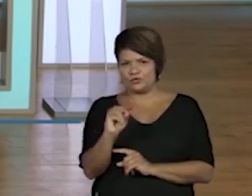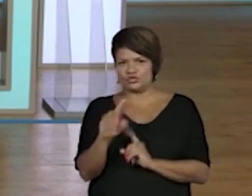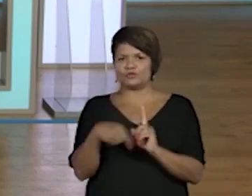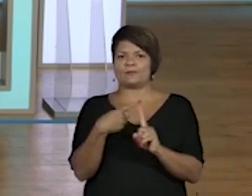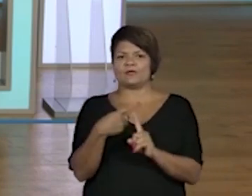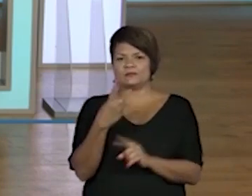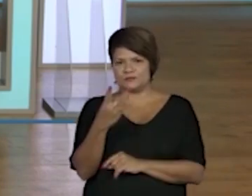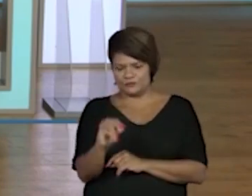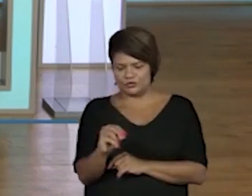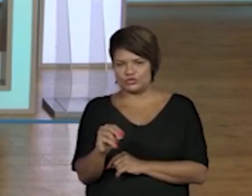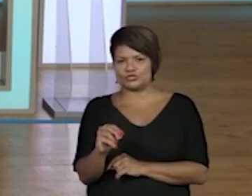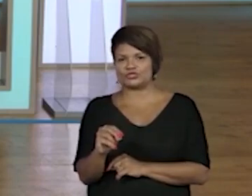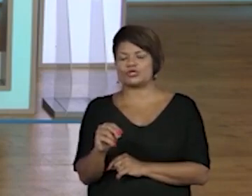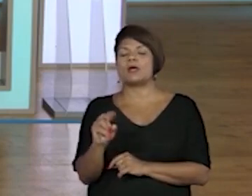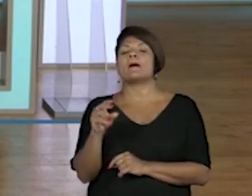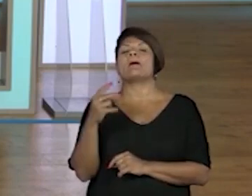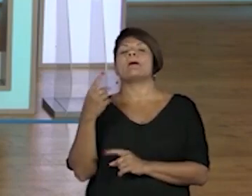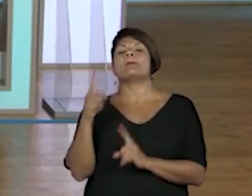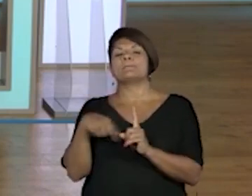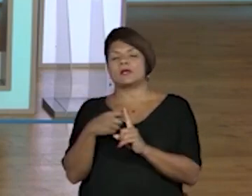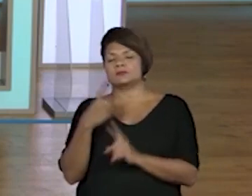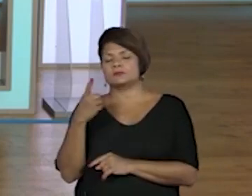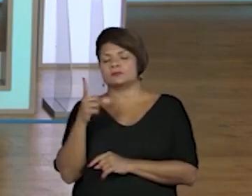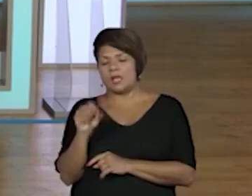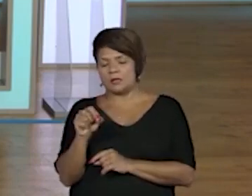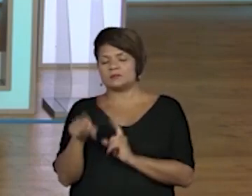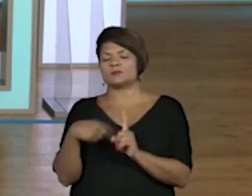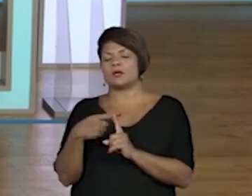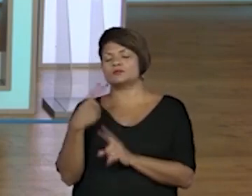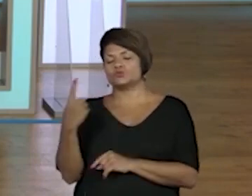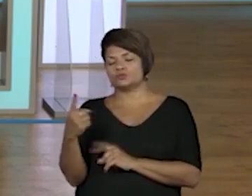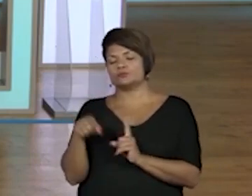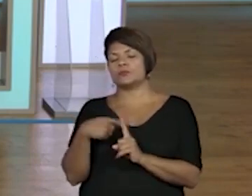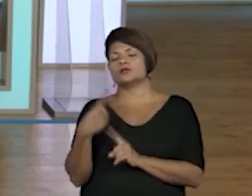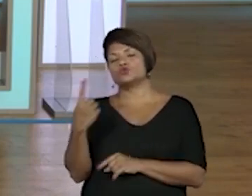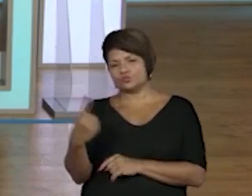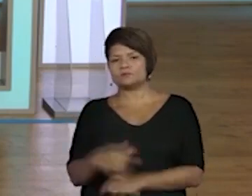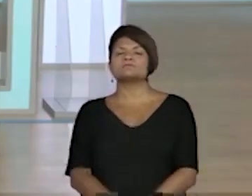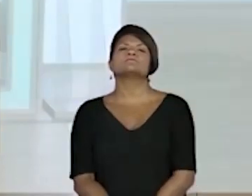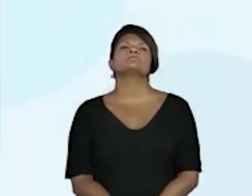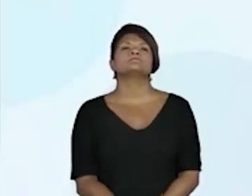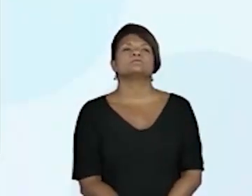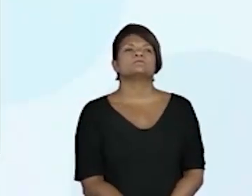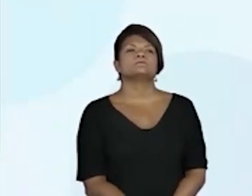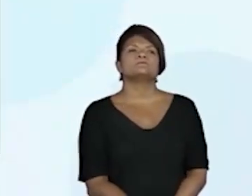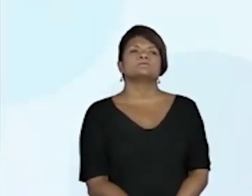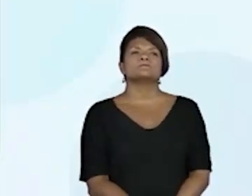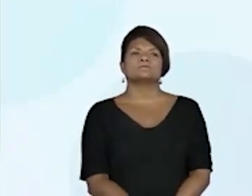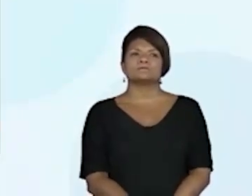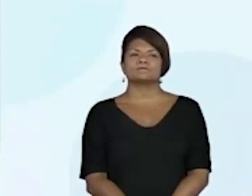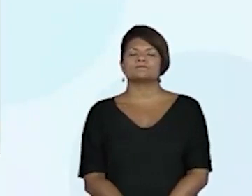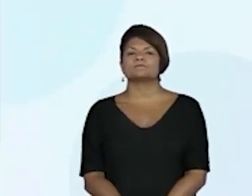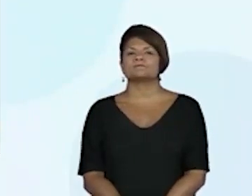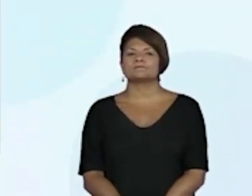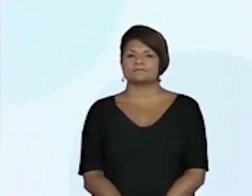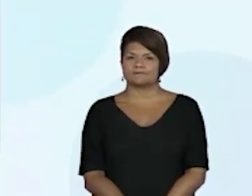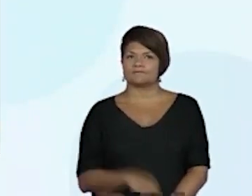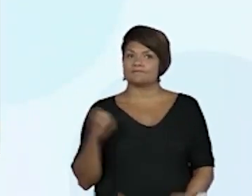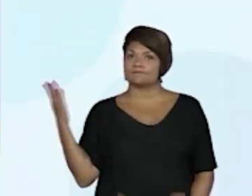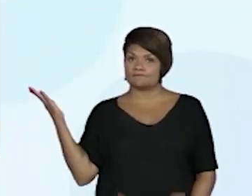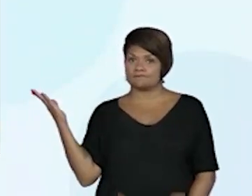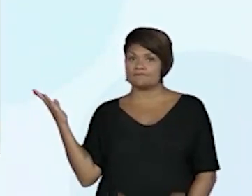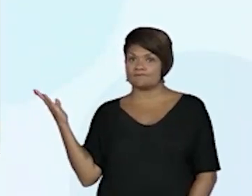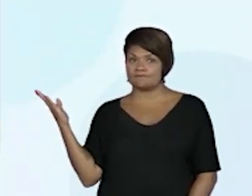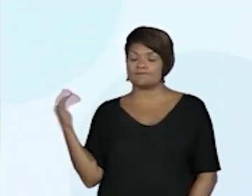20, mais 10, mais 1, mais 1. É, então nós temos aqui, ó, 20, mais